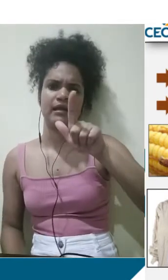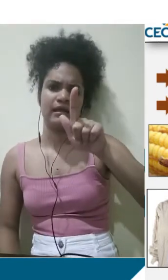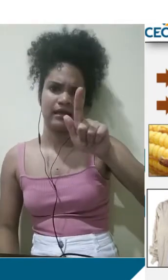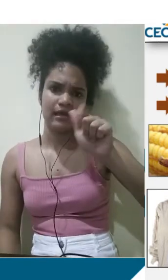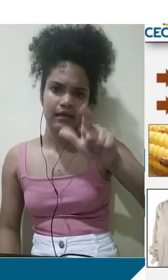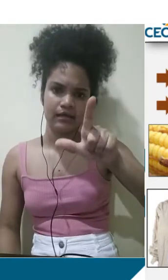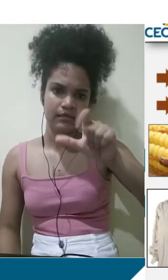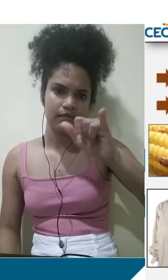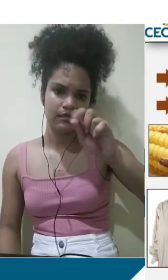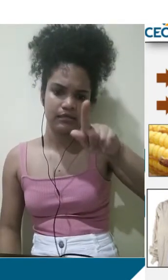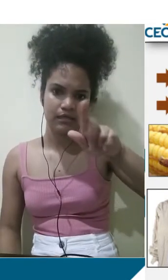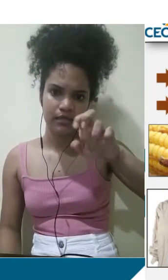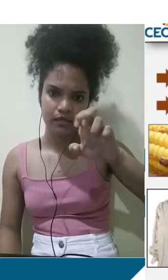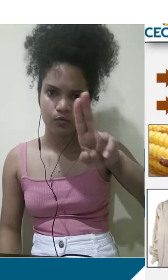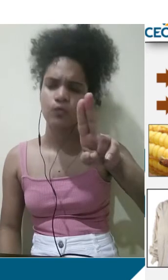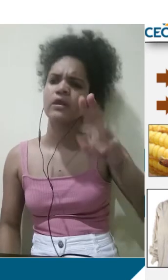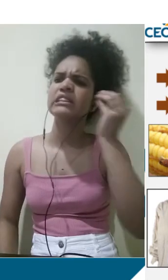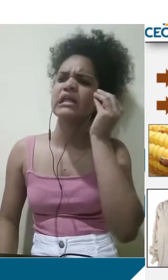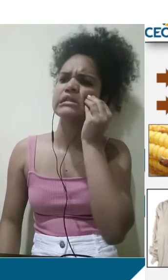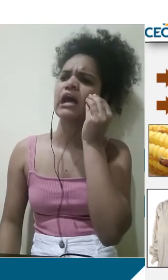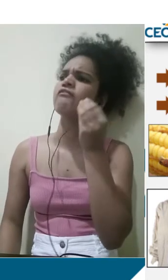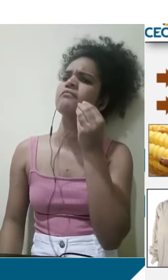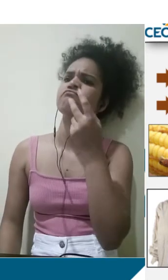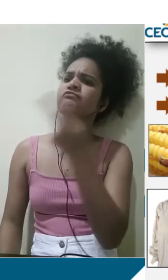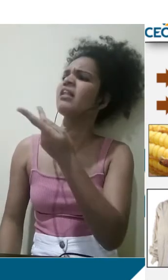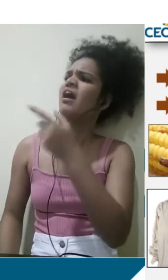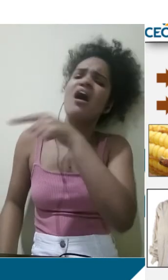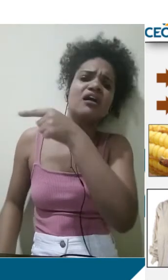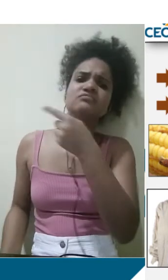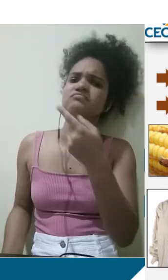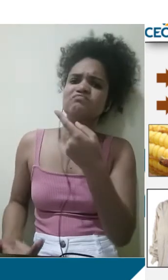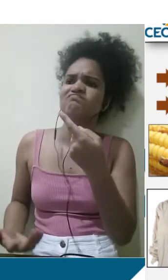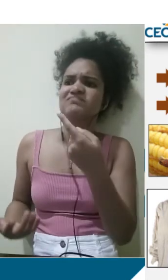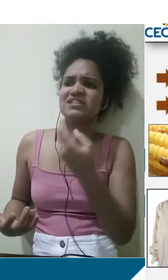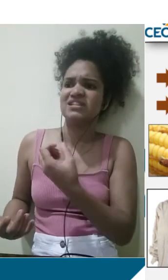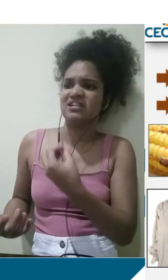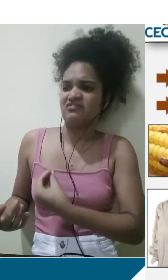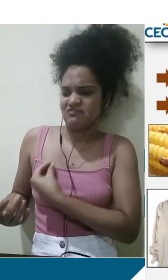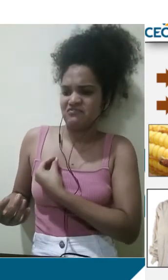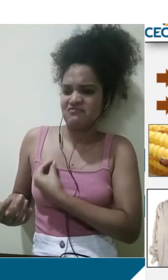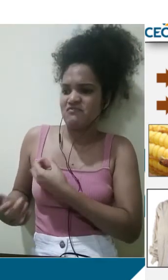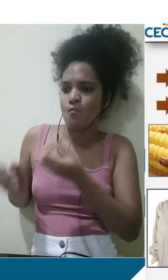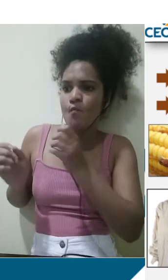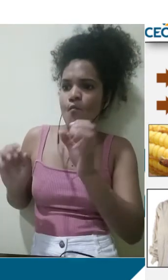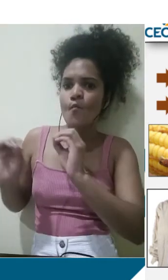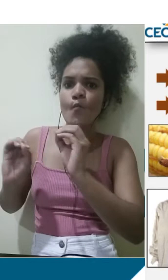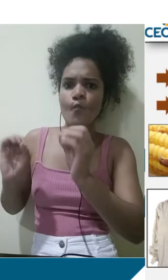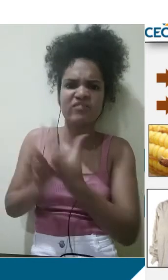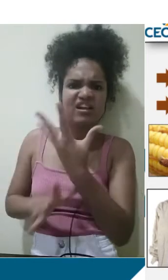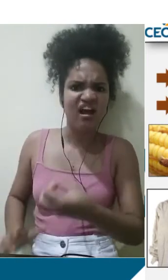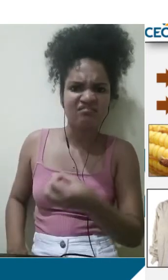criavam argumentos para contrapor a ideia da abiogênese, da geração espontânea. E no caso do